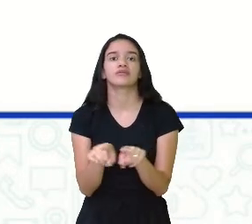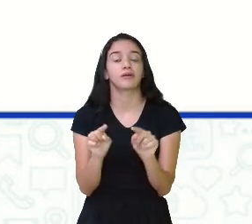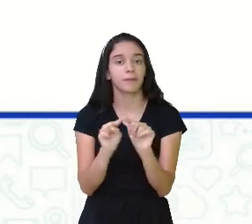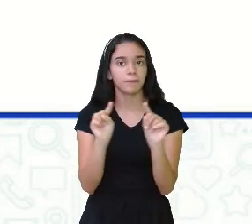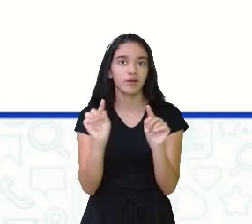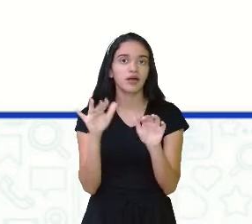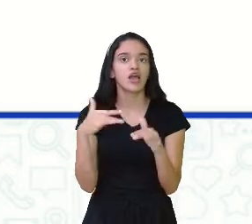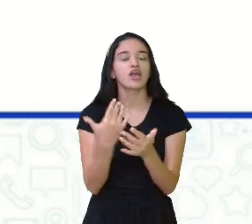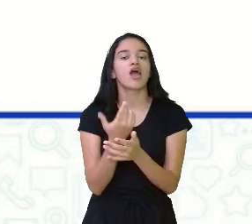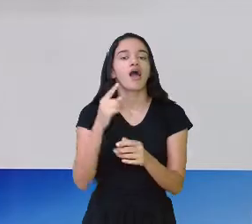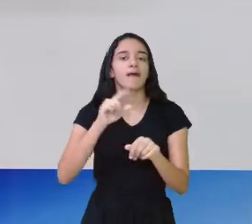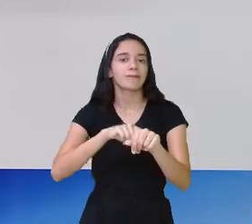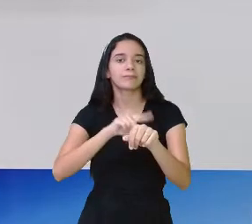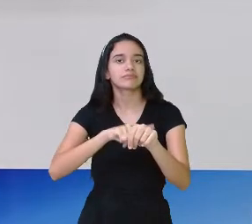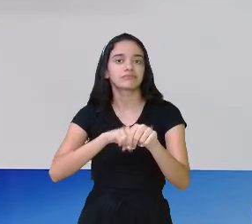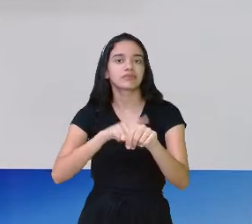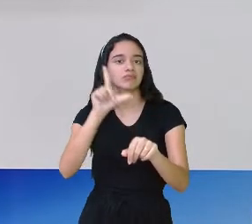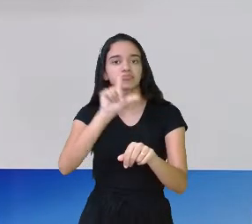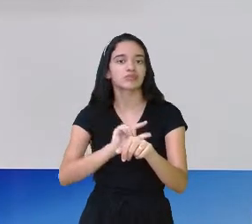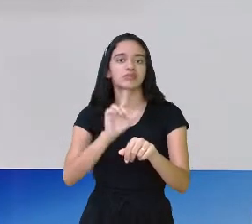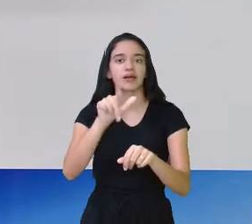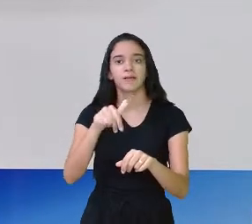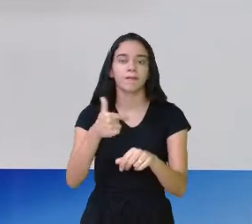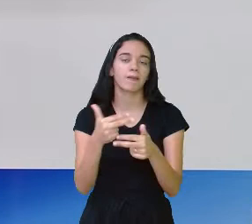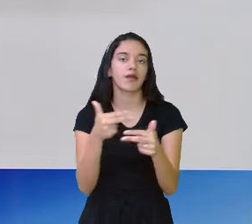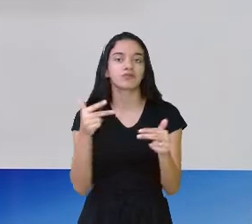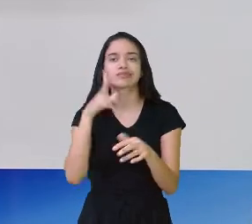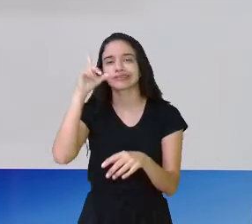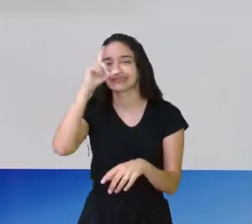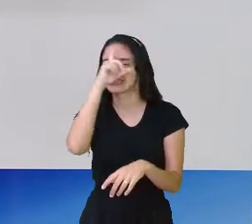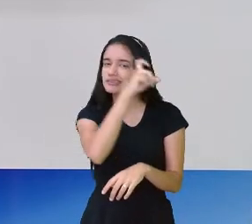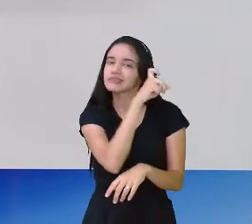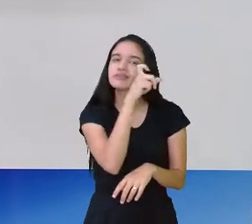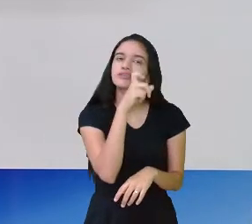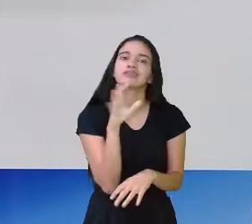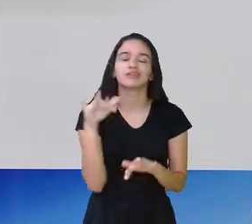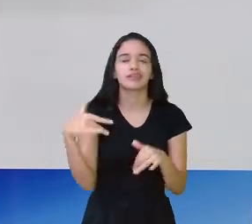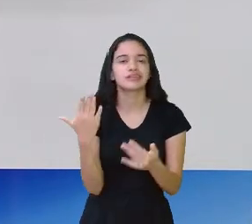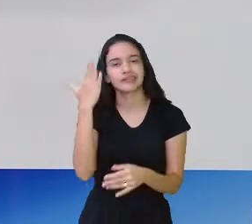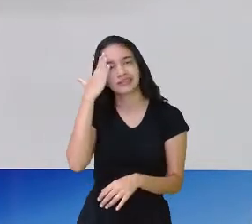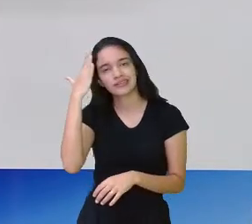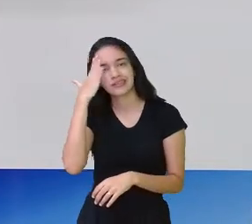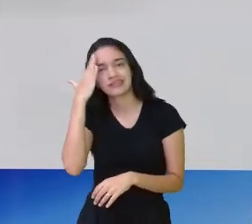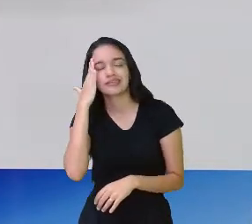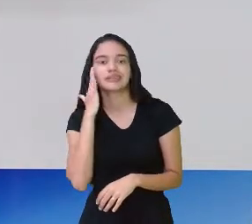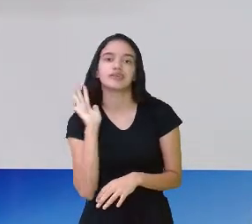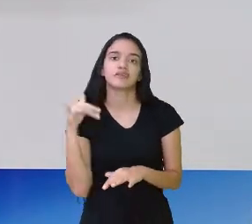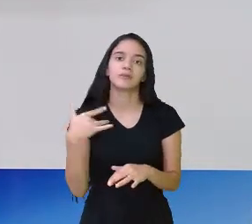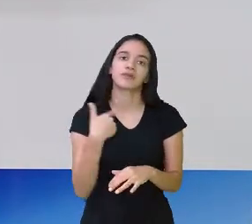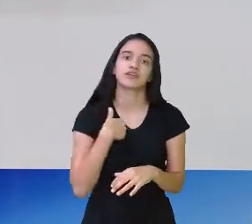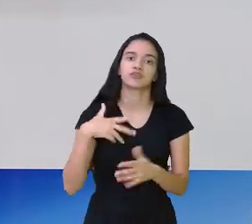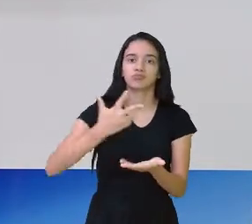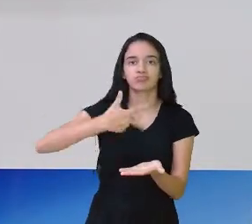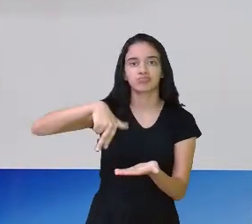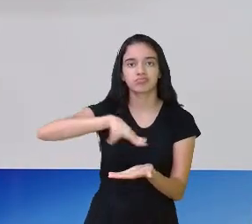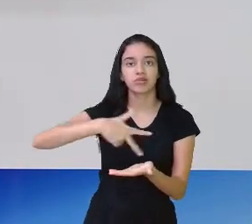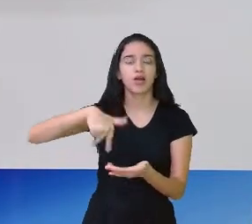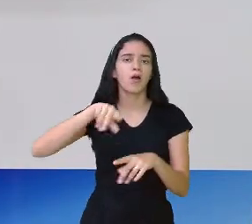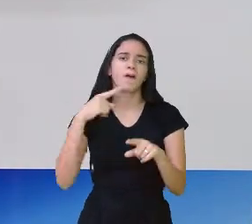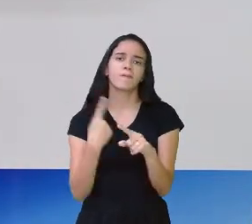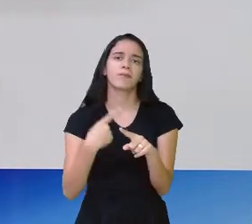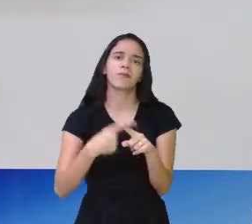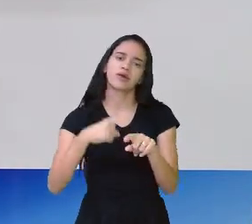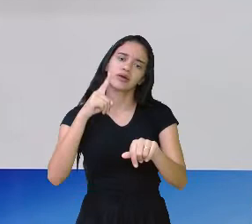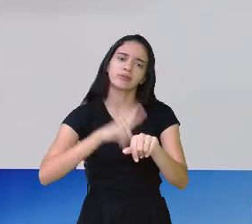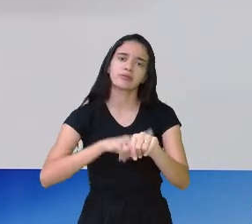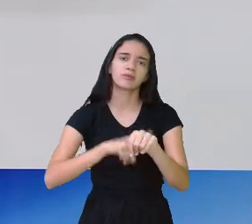Né? Contratempo é uma coisa assim bem difícil, às vezes, de entender para quem não é dançarino, né? Porque ele é um